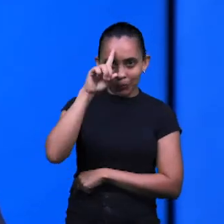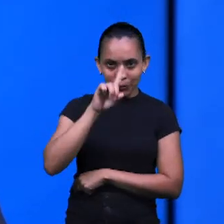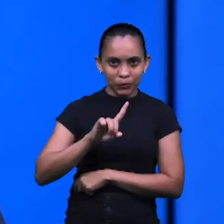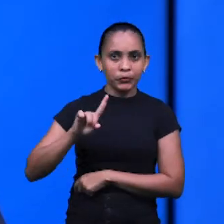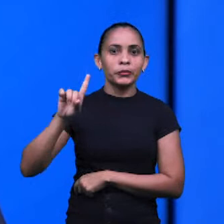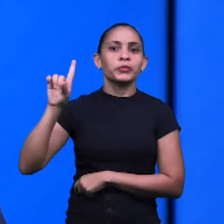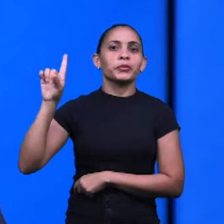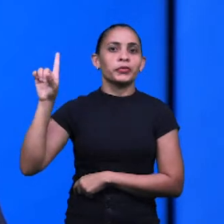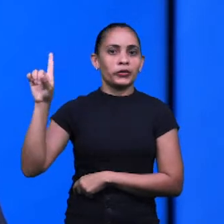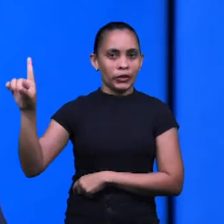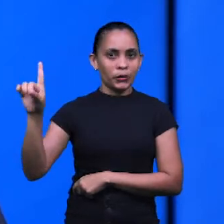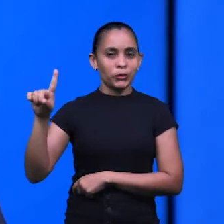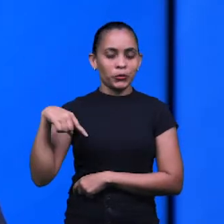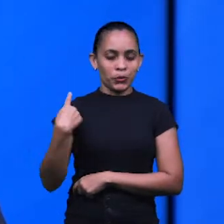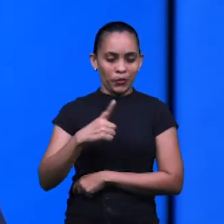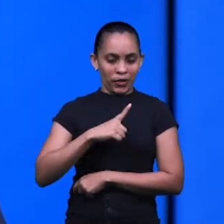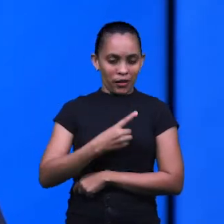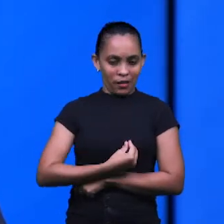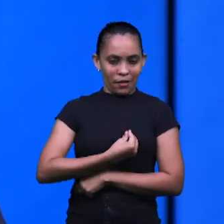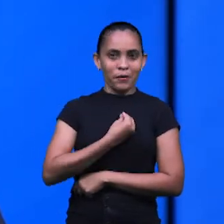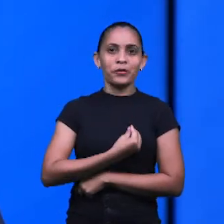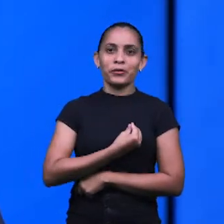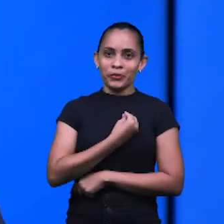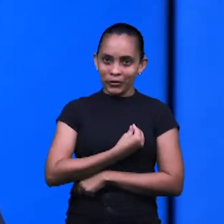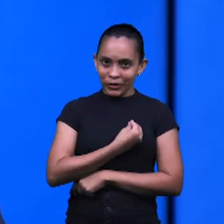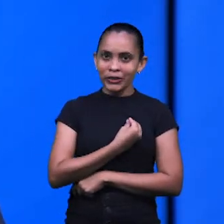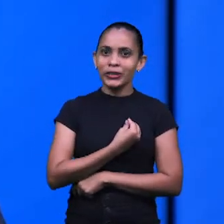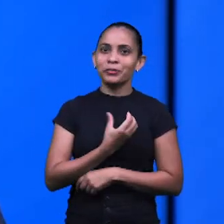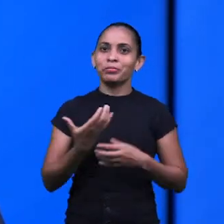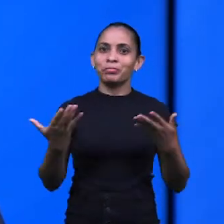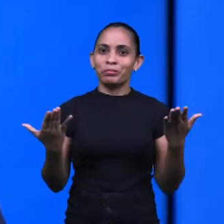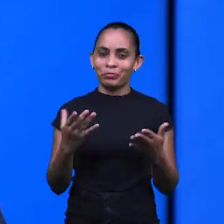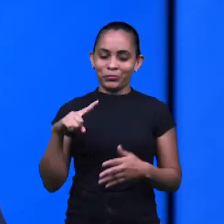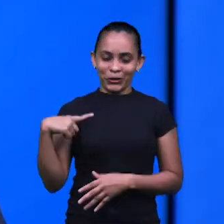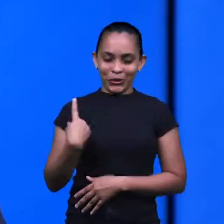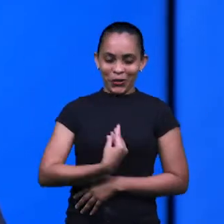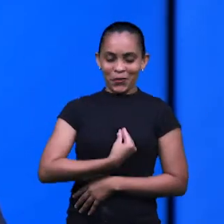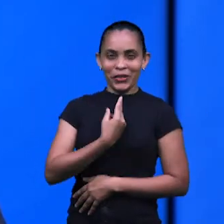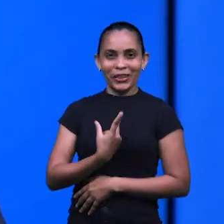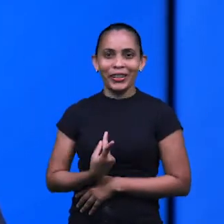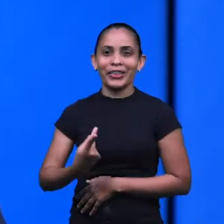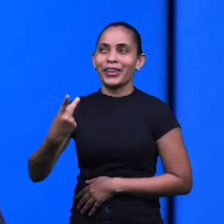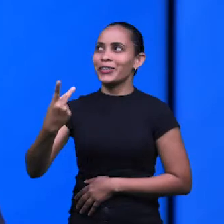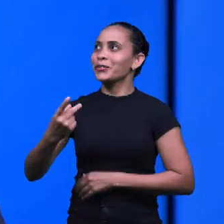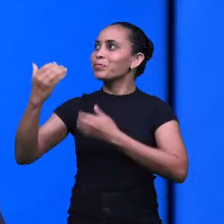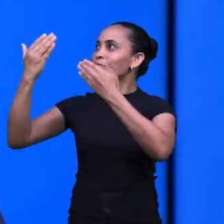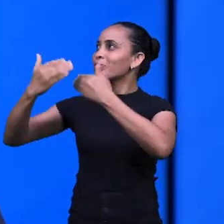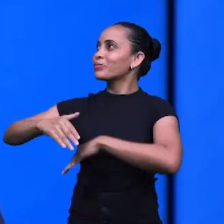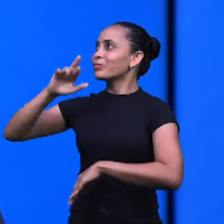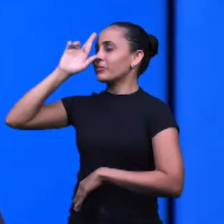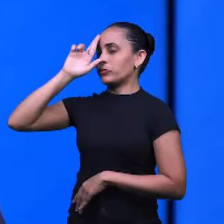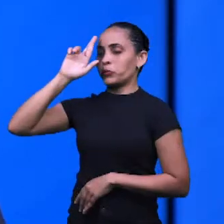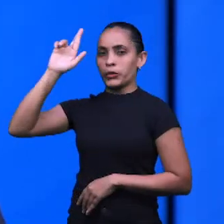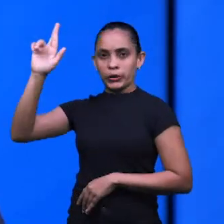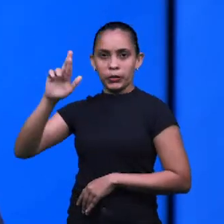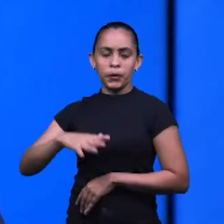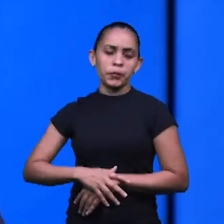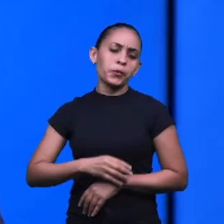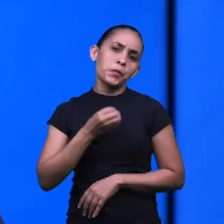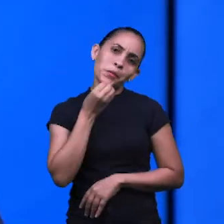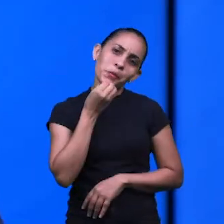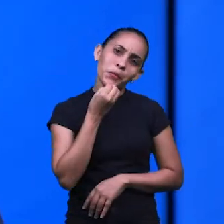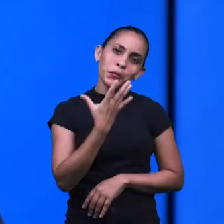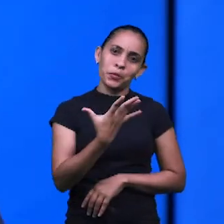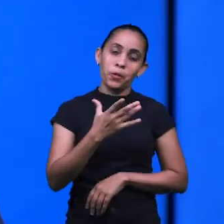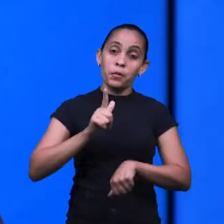nos dará a vida, e ao terceiro dia nos ressuscitará e viveremos diante dele. Muito bem colocado. Isso ali